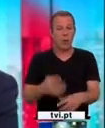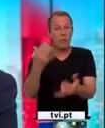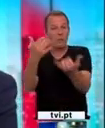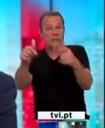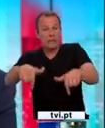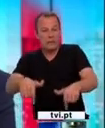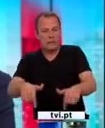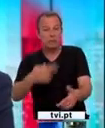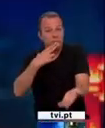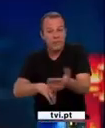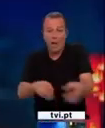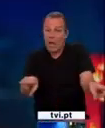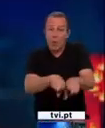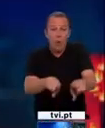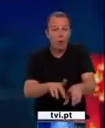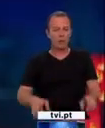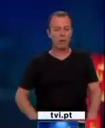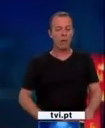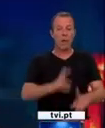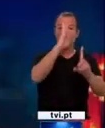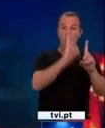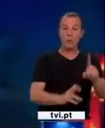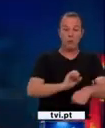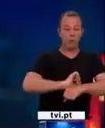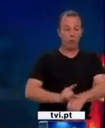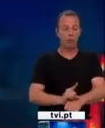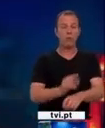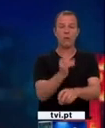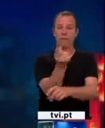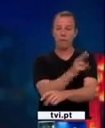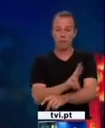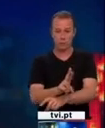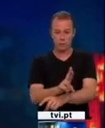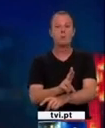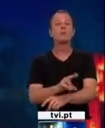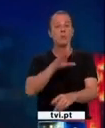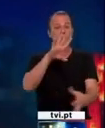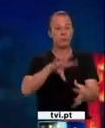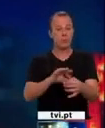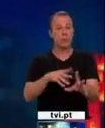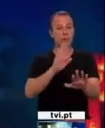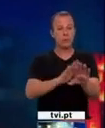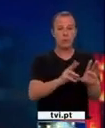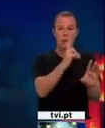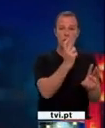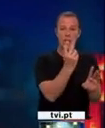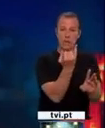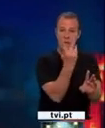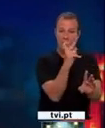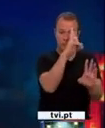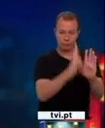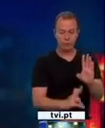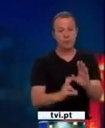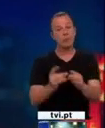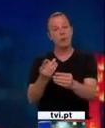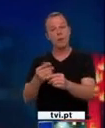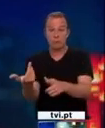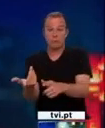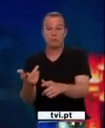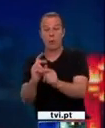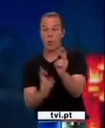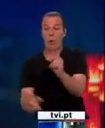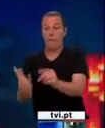são reais, são iguais. A redução imediata que o preço teve com a redução do IVA foi rapidamente compensado pelo